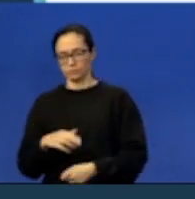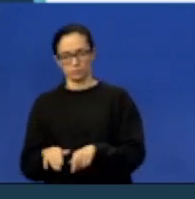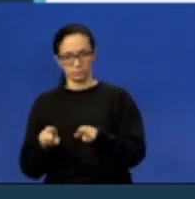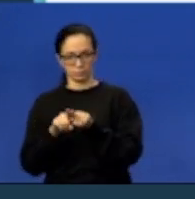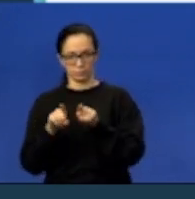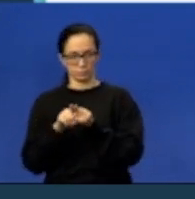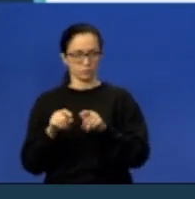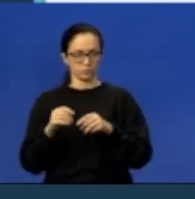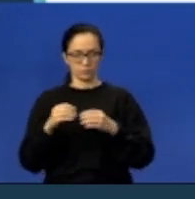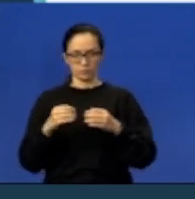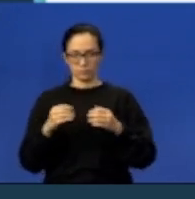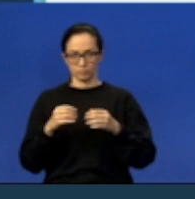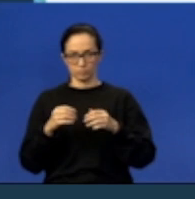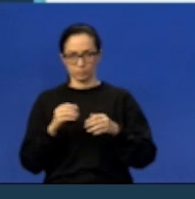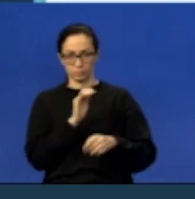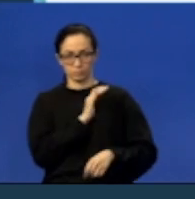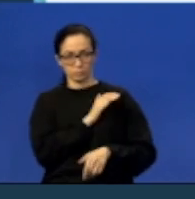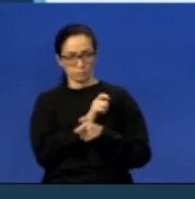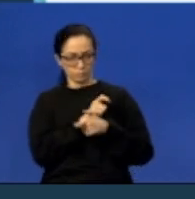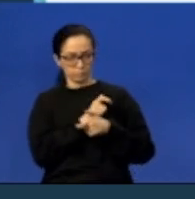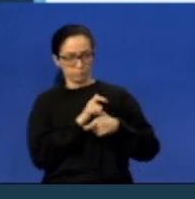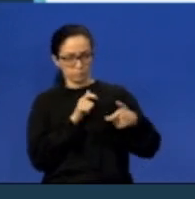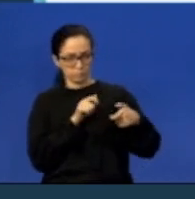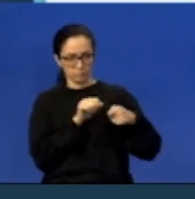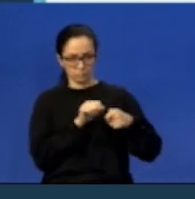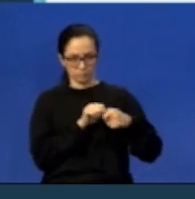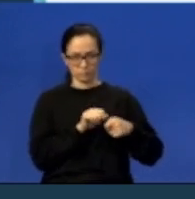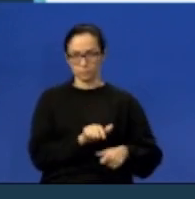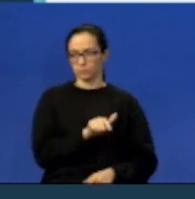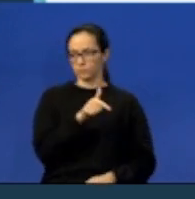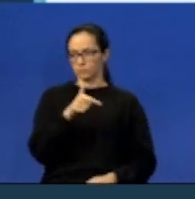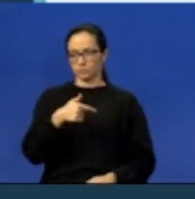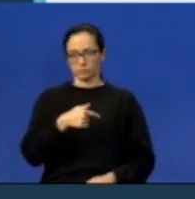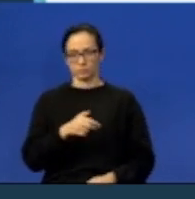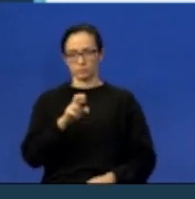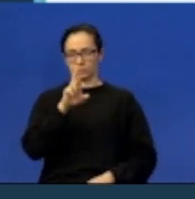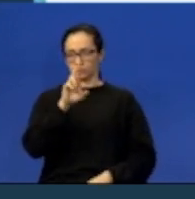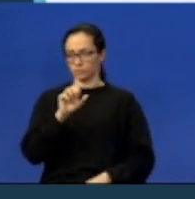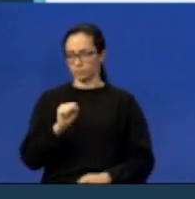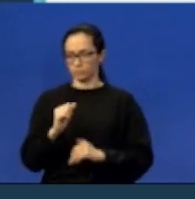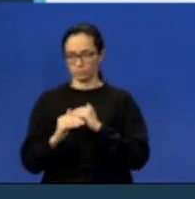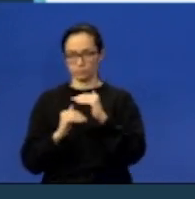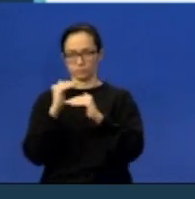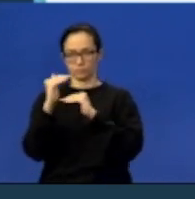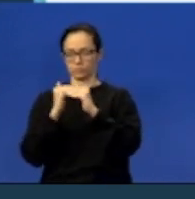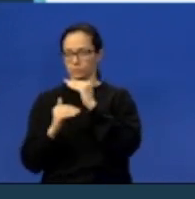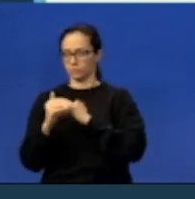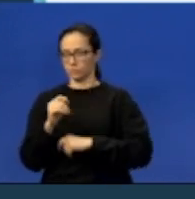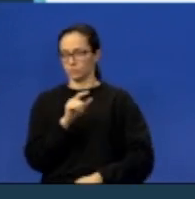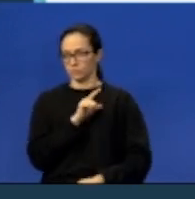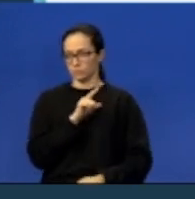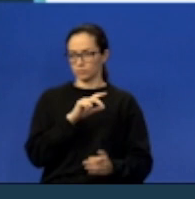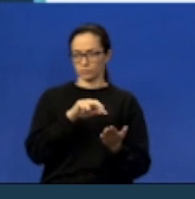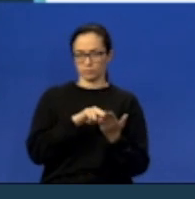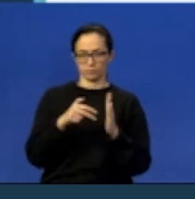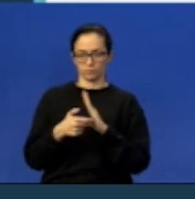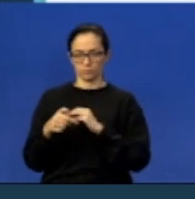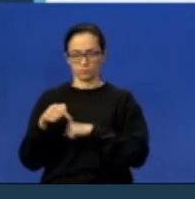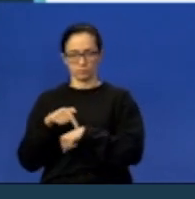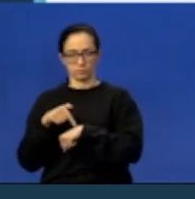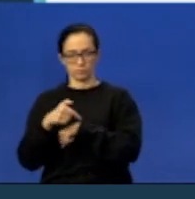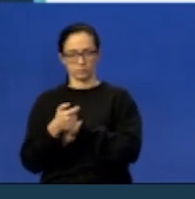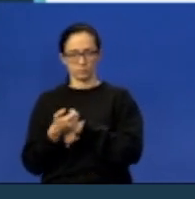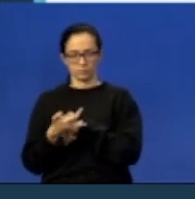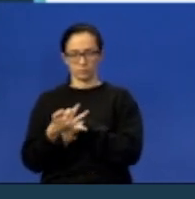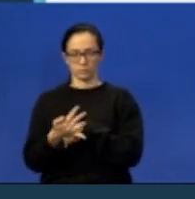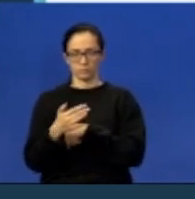hipertrofia atrial. Já um complexo QRS aumentado ou diminuído significa que o tempo de contração ele pode